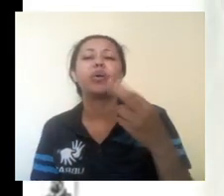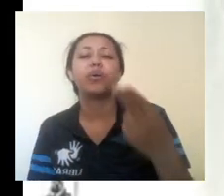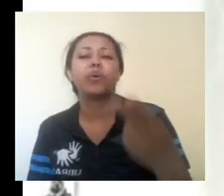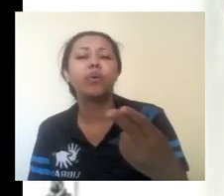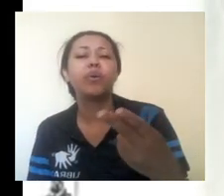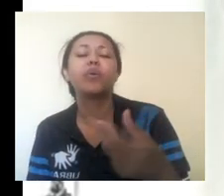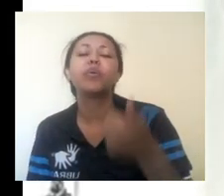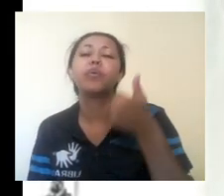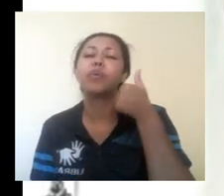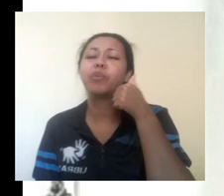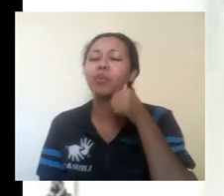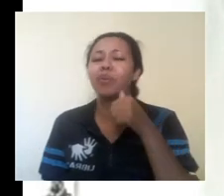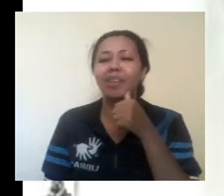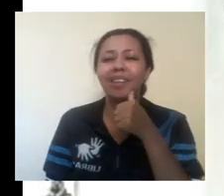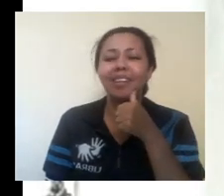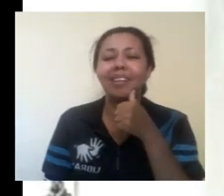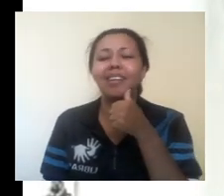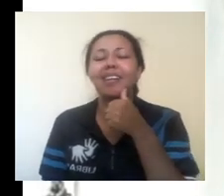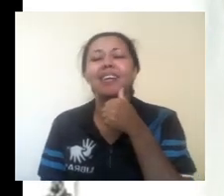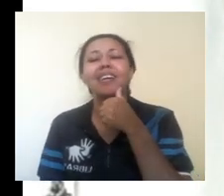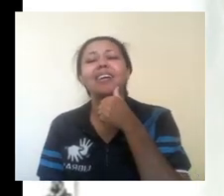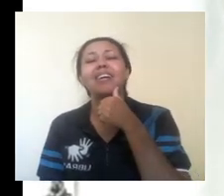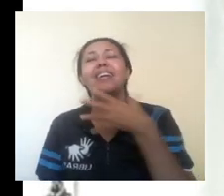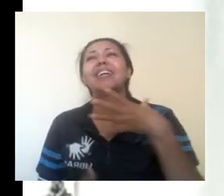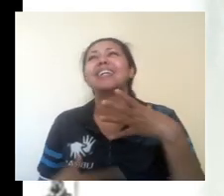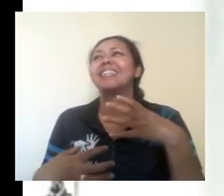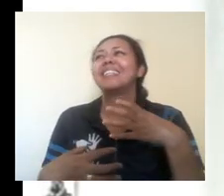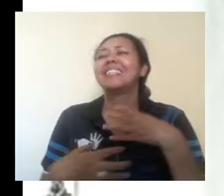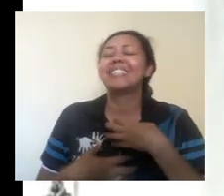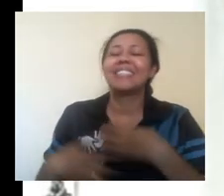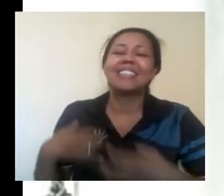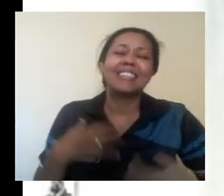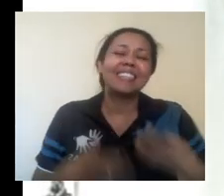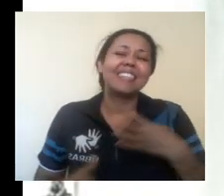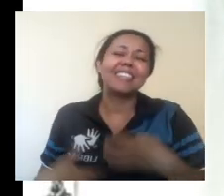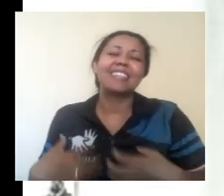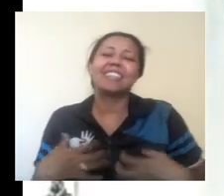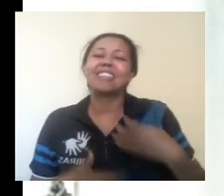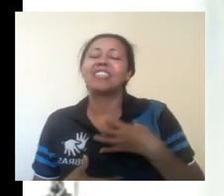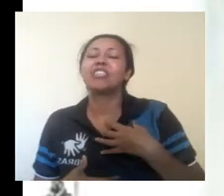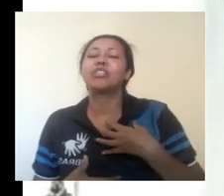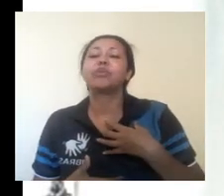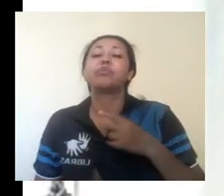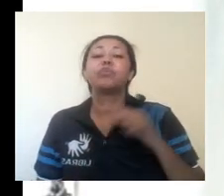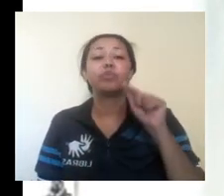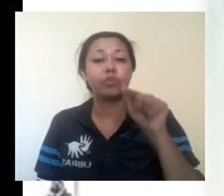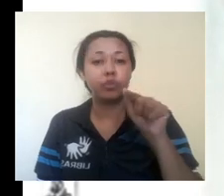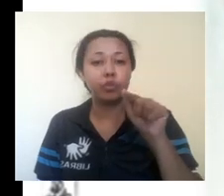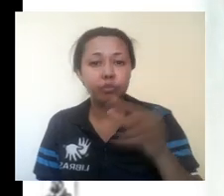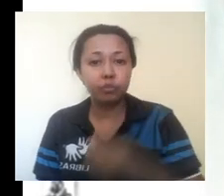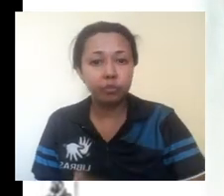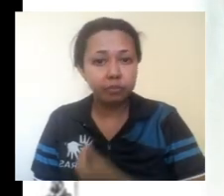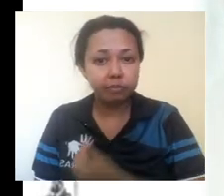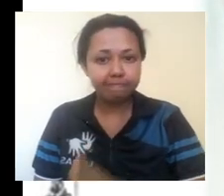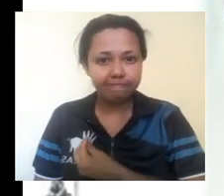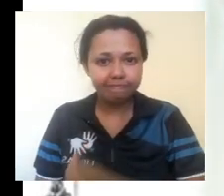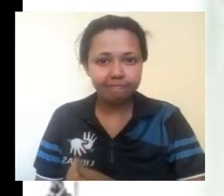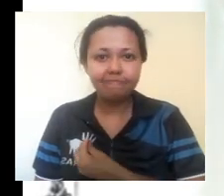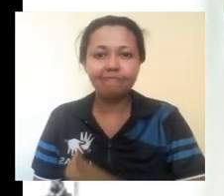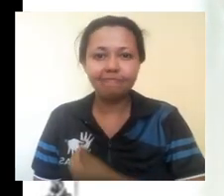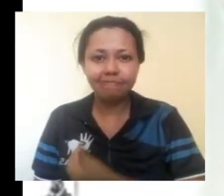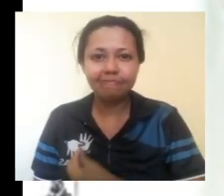próprios sentimentos, sua vida tem muito valor e utilidade para Deus. Se você enfrentar